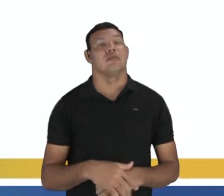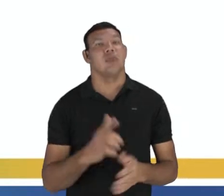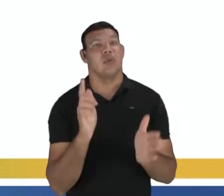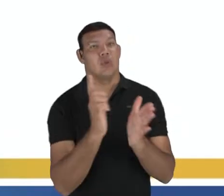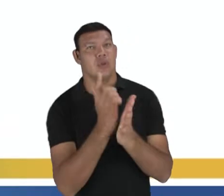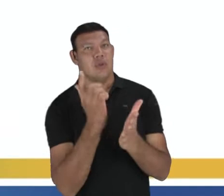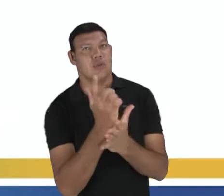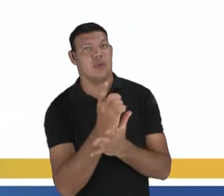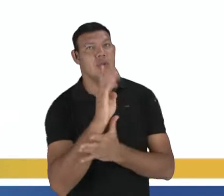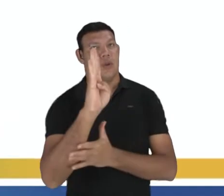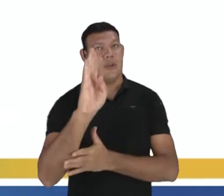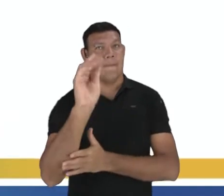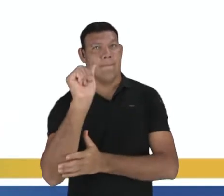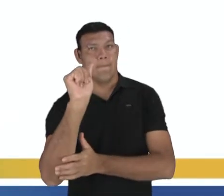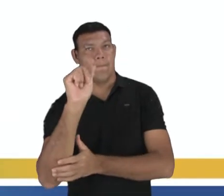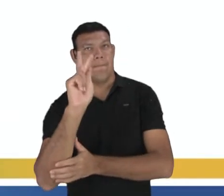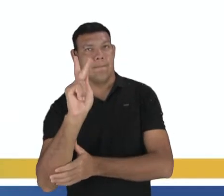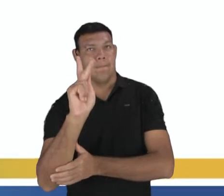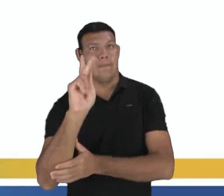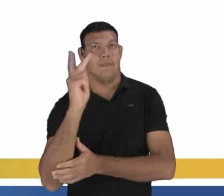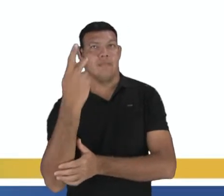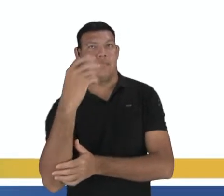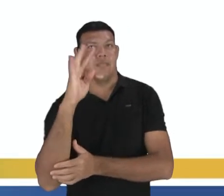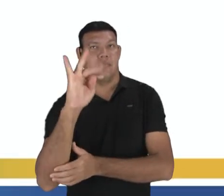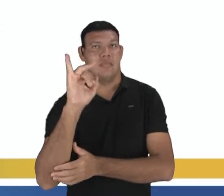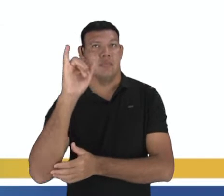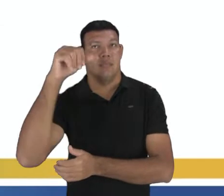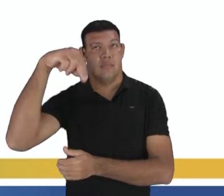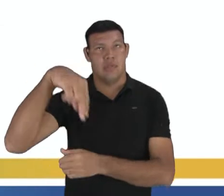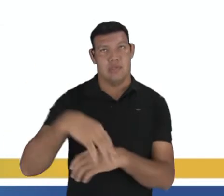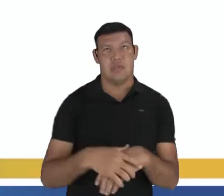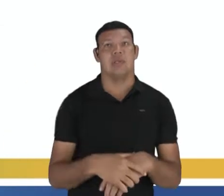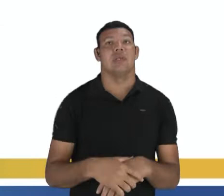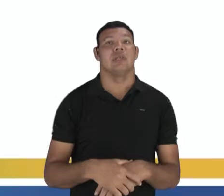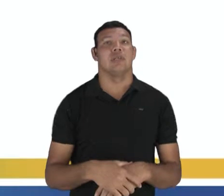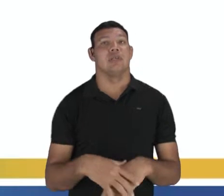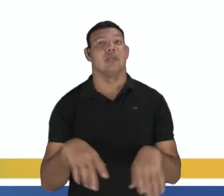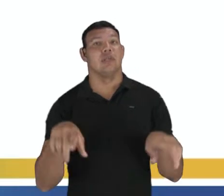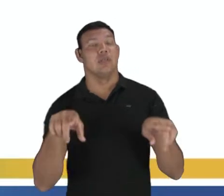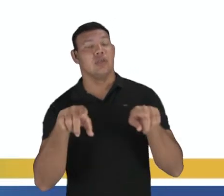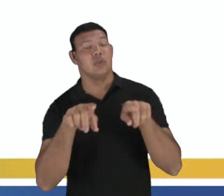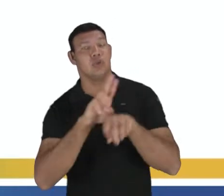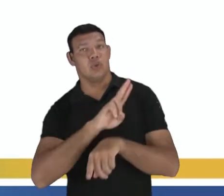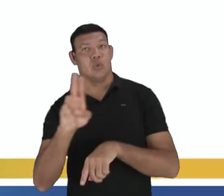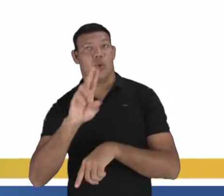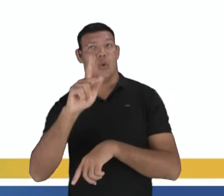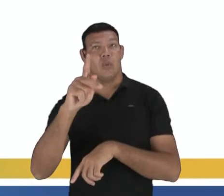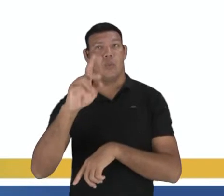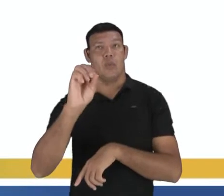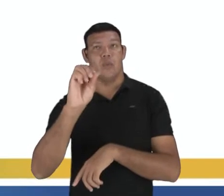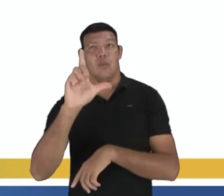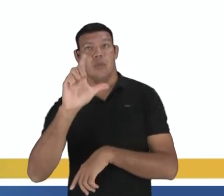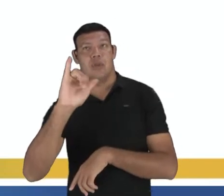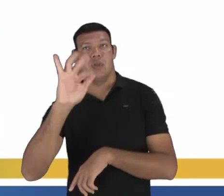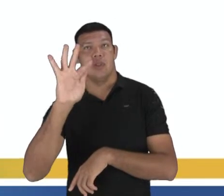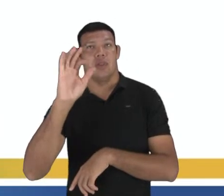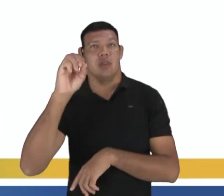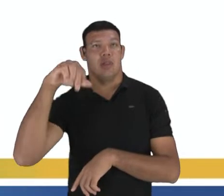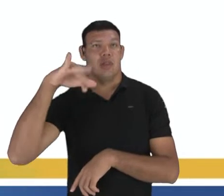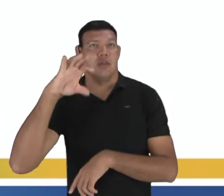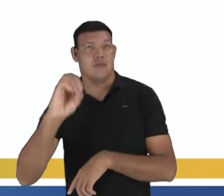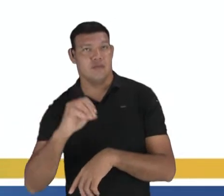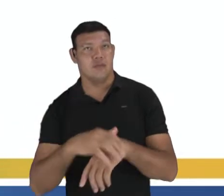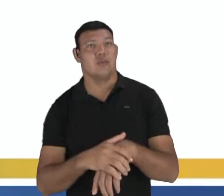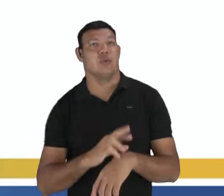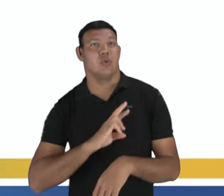de Dostoiévski, exige apenas que se representem, encenem, no sentido teatral, em